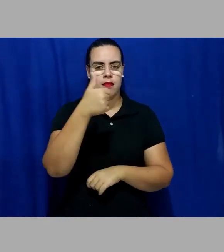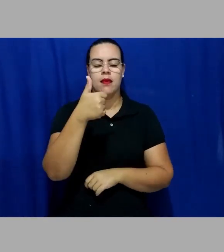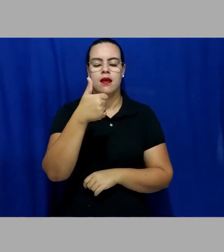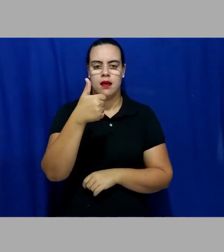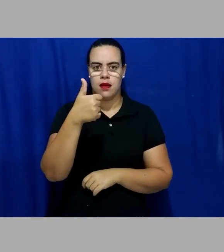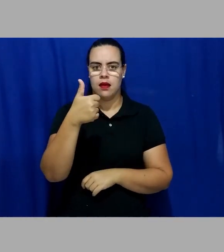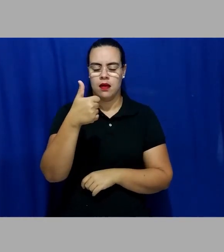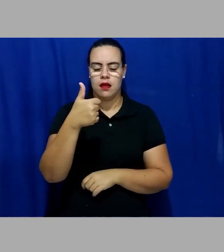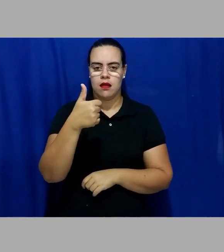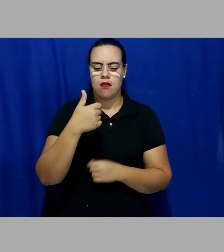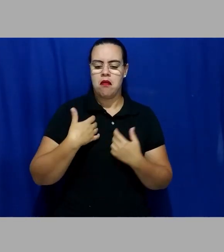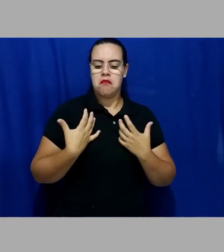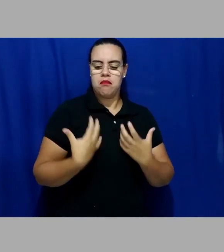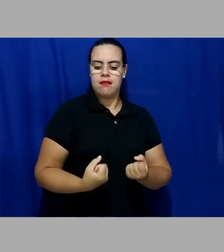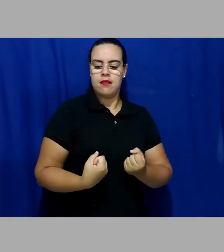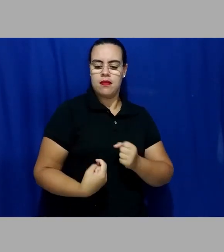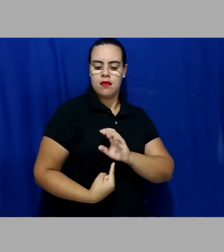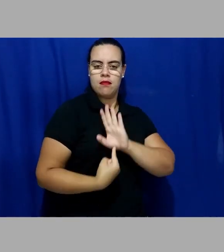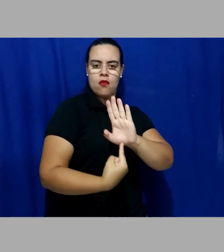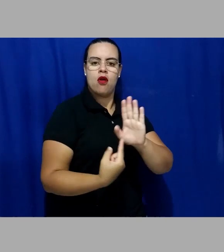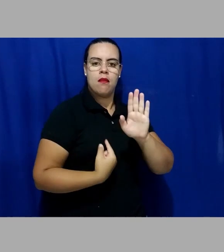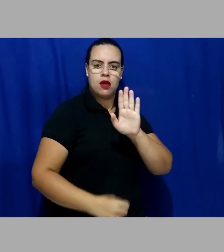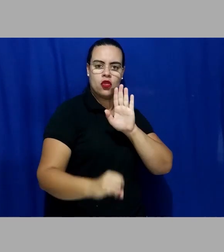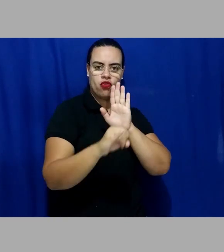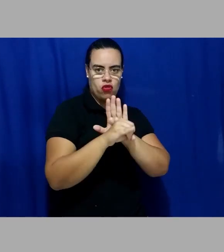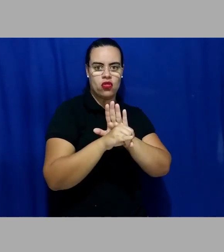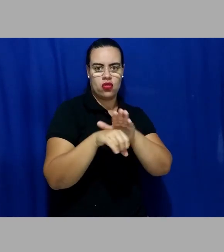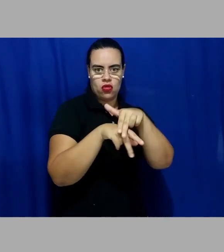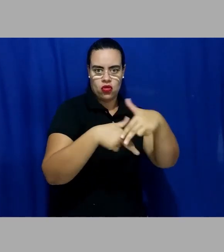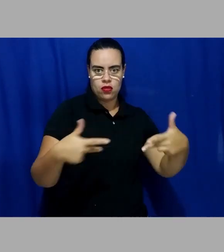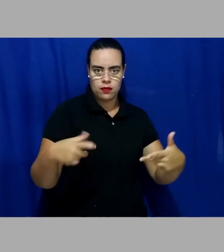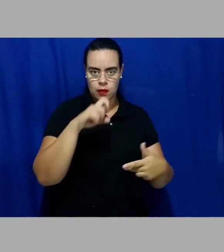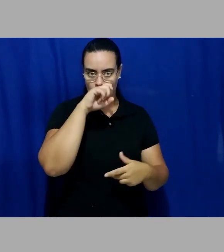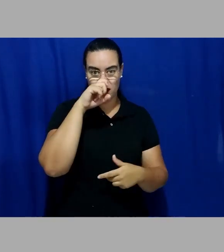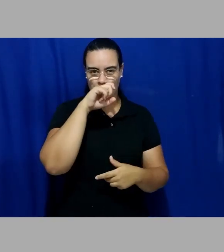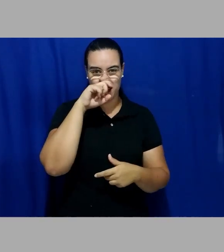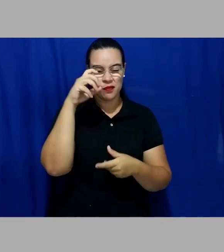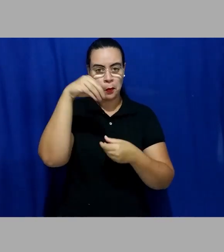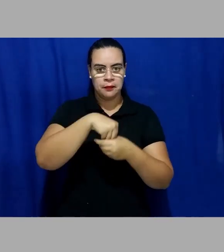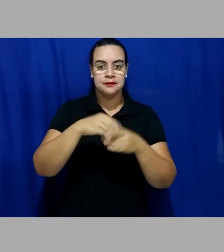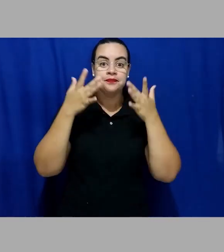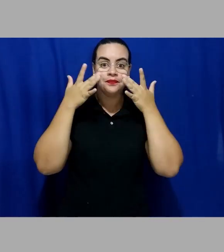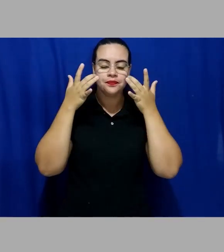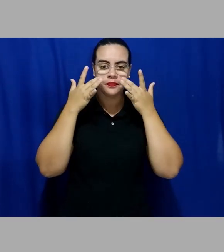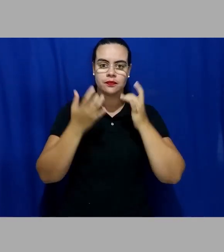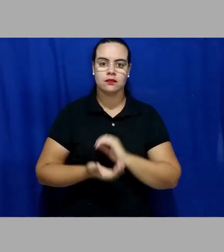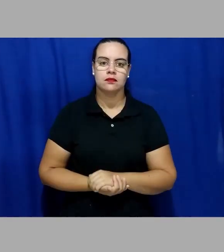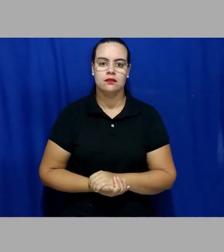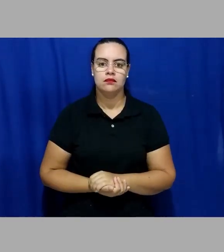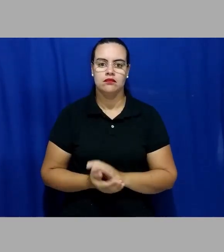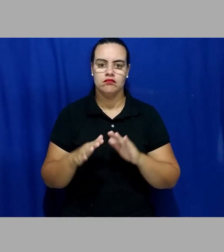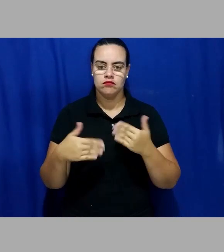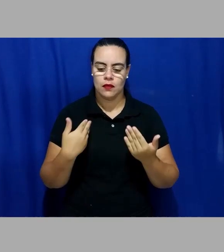de espetáculos teatrais, mas eu sou o primeiro a assumir a minha identidade de gênero